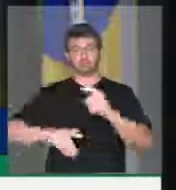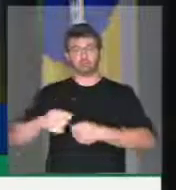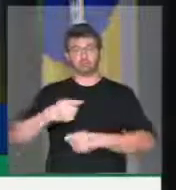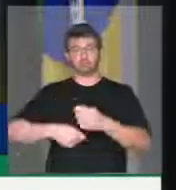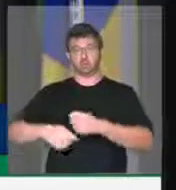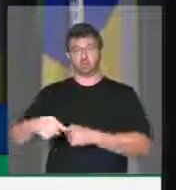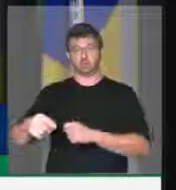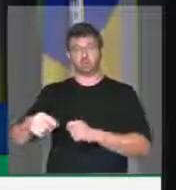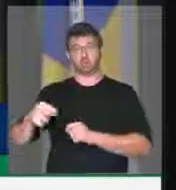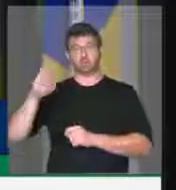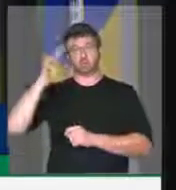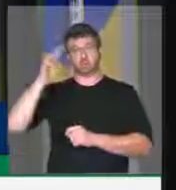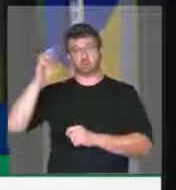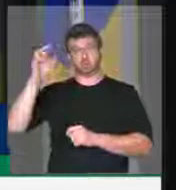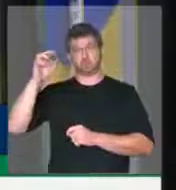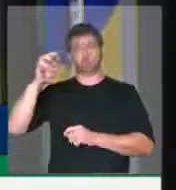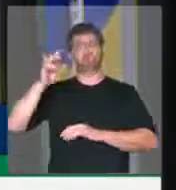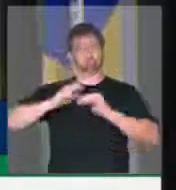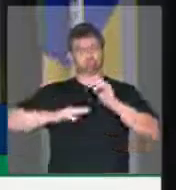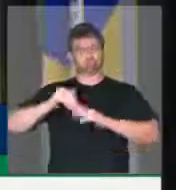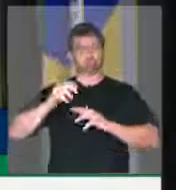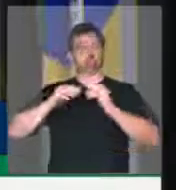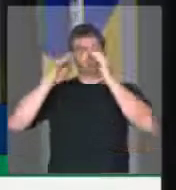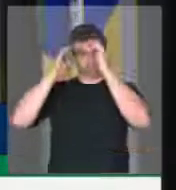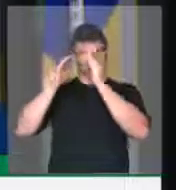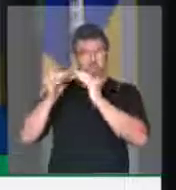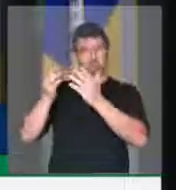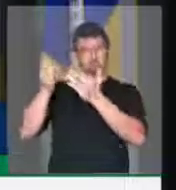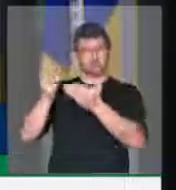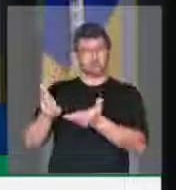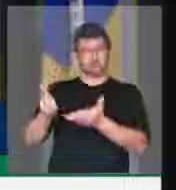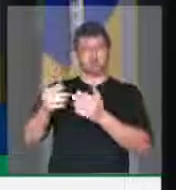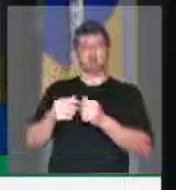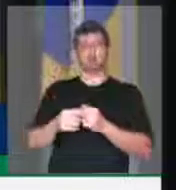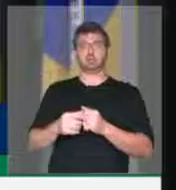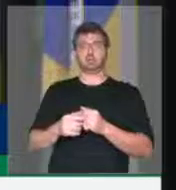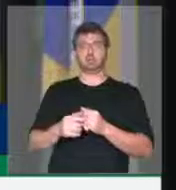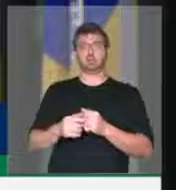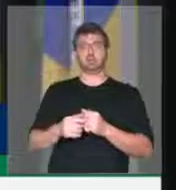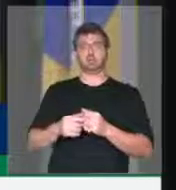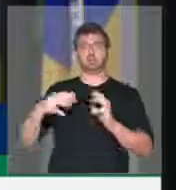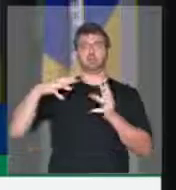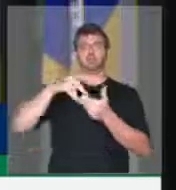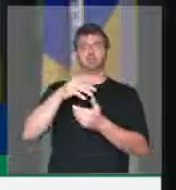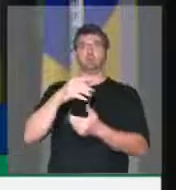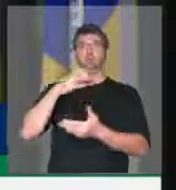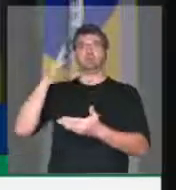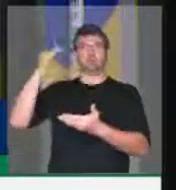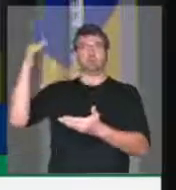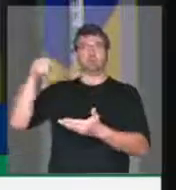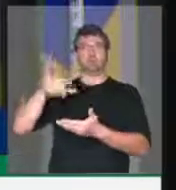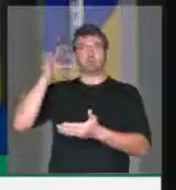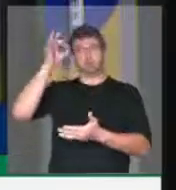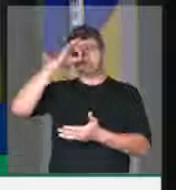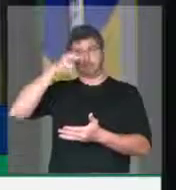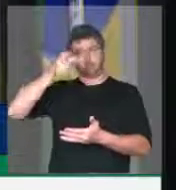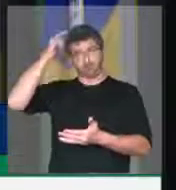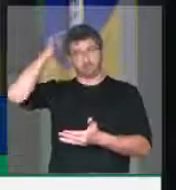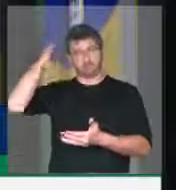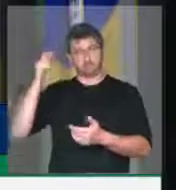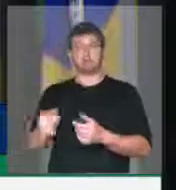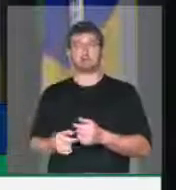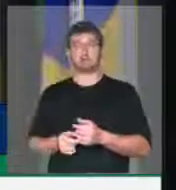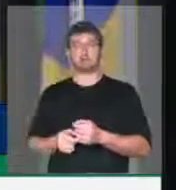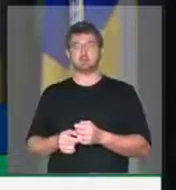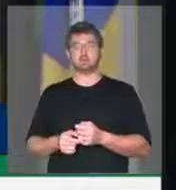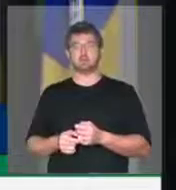comandada pelo competente e respeitado internacionalmente Luiz Paulo Guedes, e não